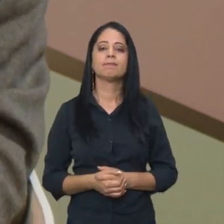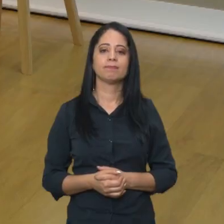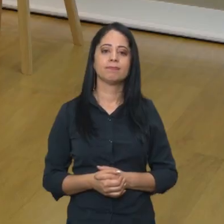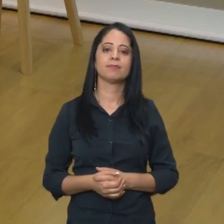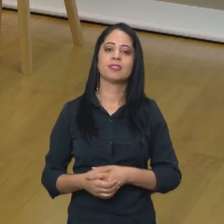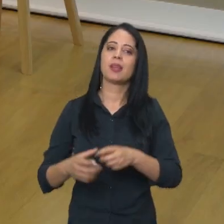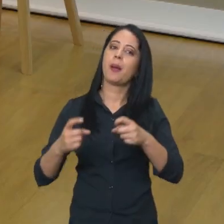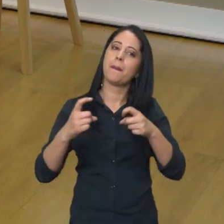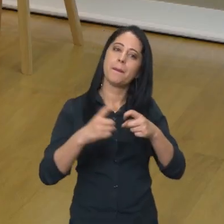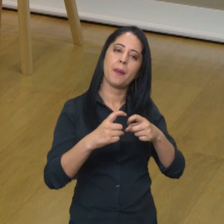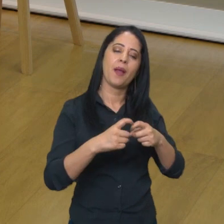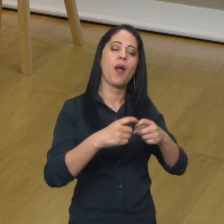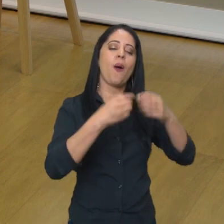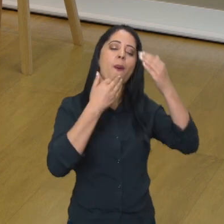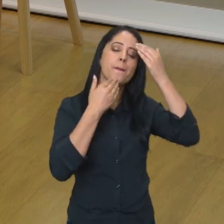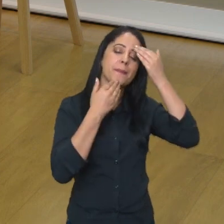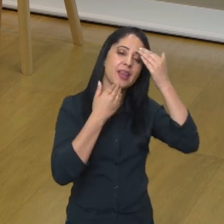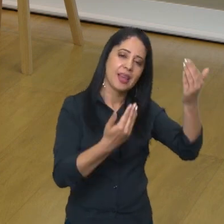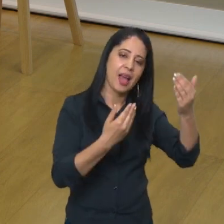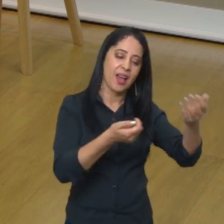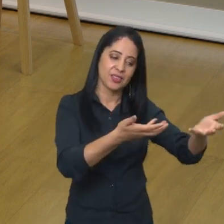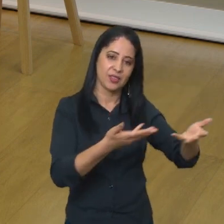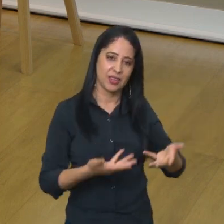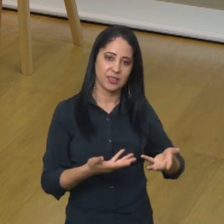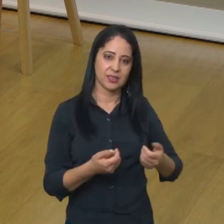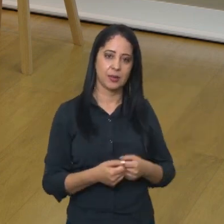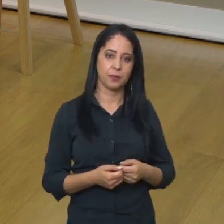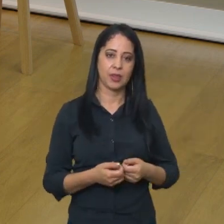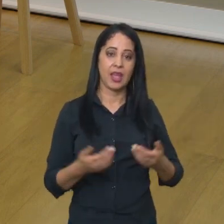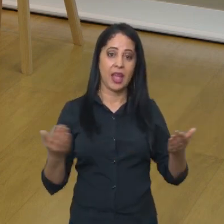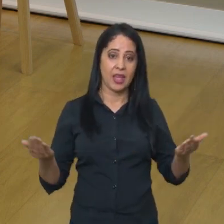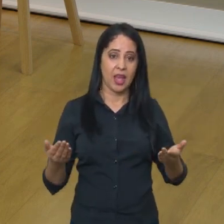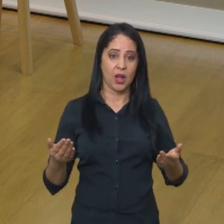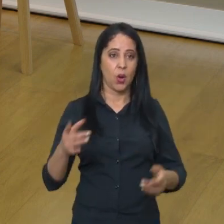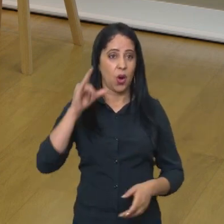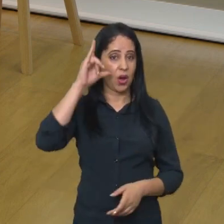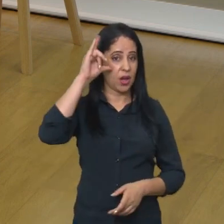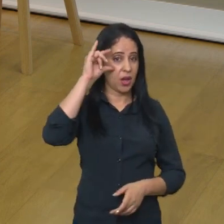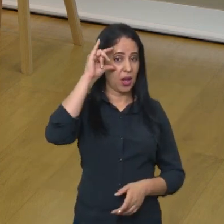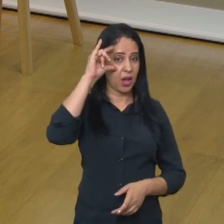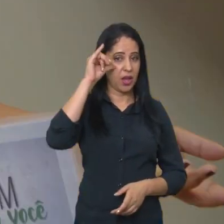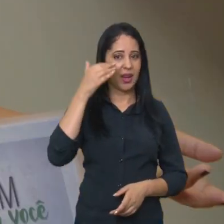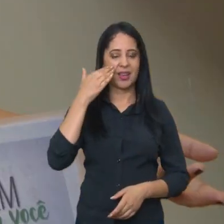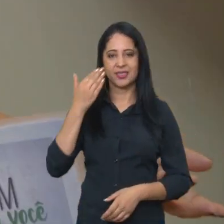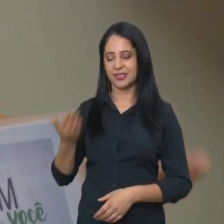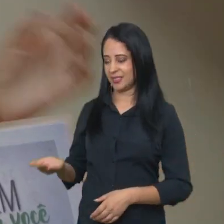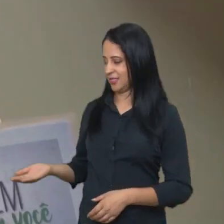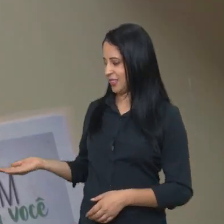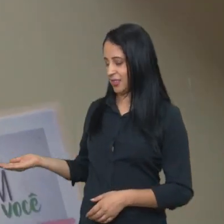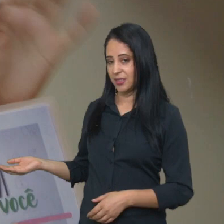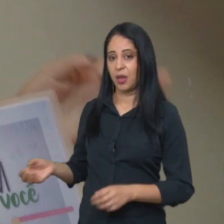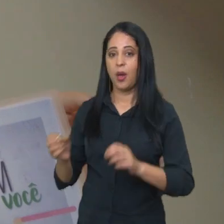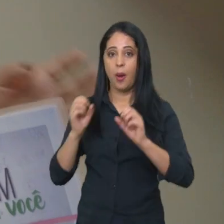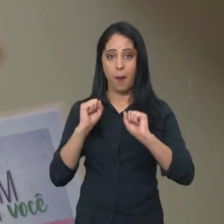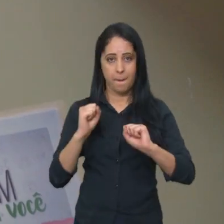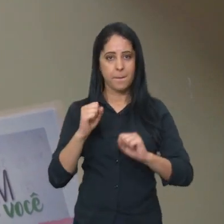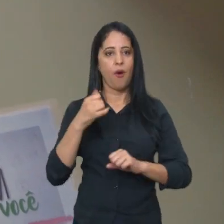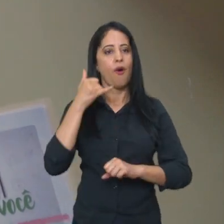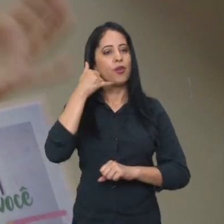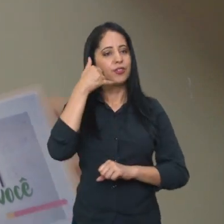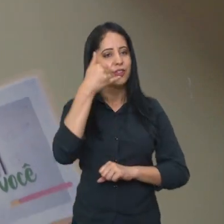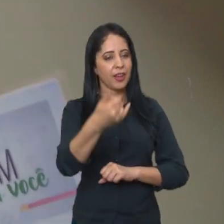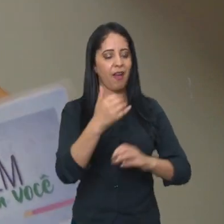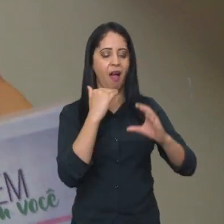muito obrigada pela participação. A gente vai deixar aqui para vocês o endereço do Instagram da Abras de São José dos Campos. Então entre em contato lá,